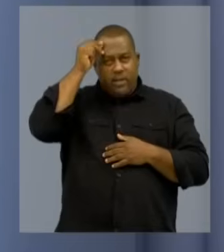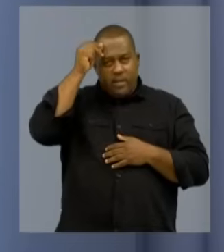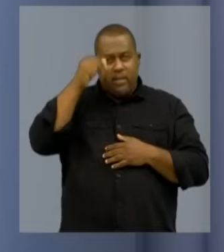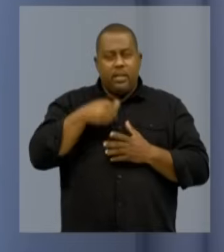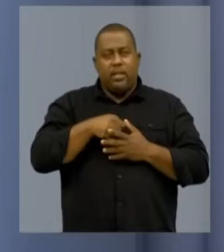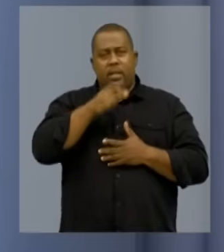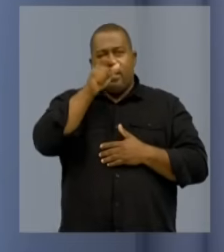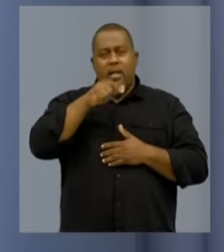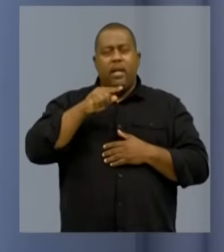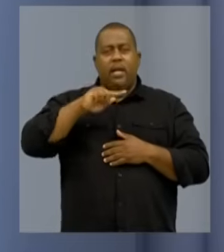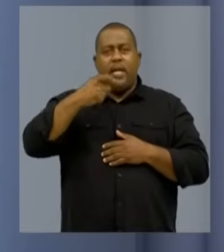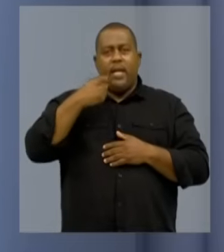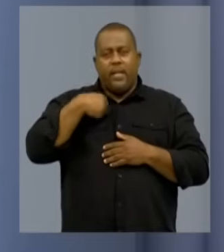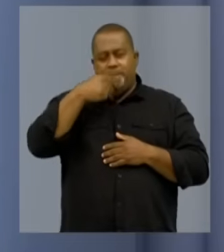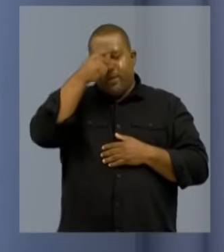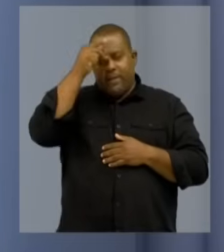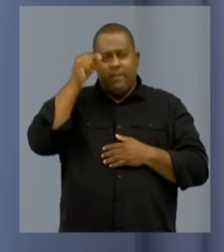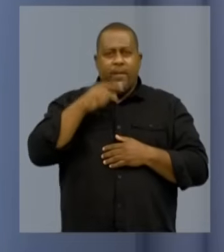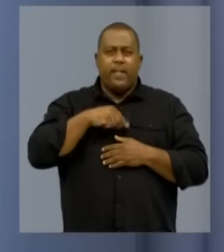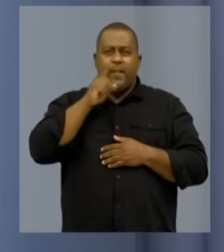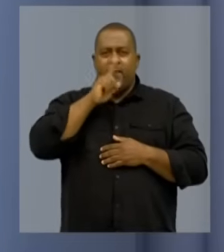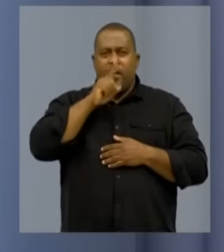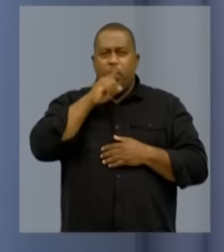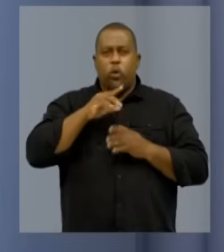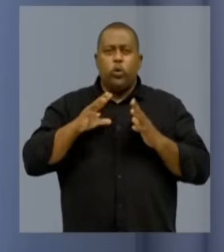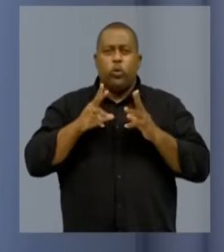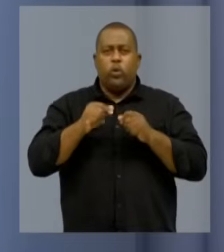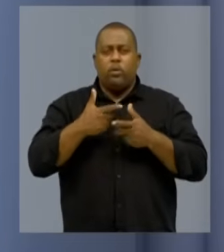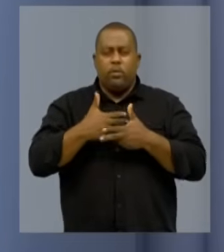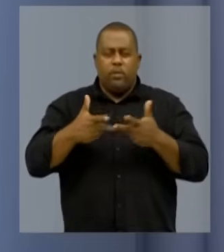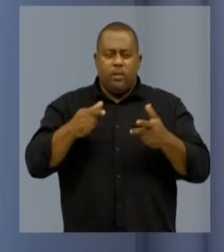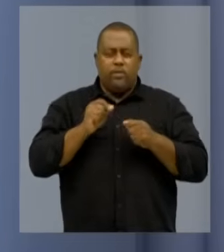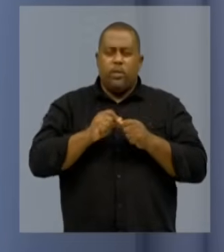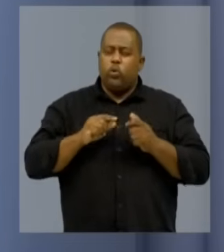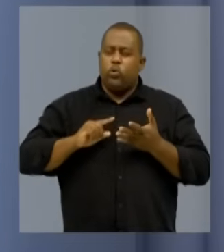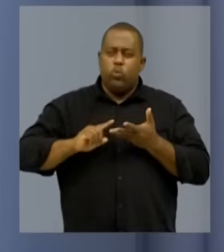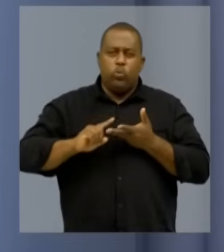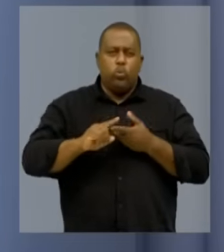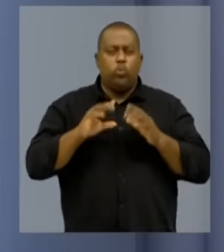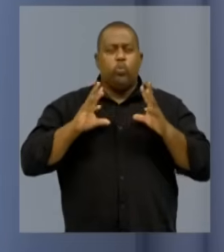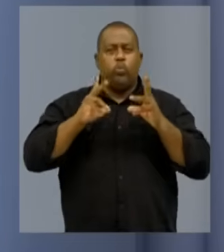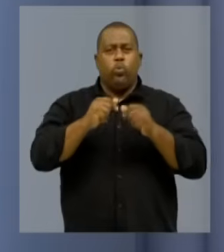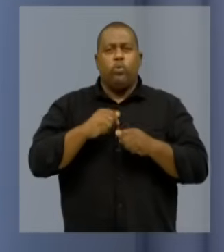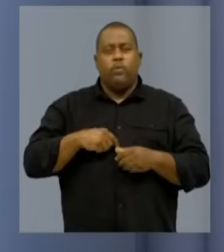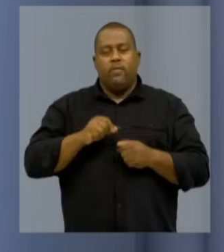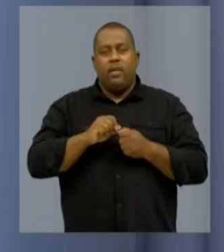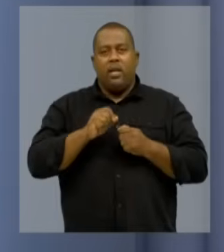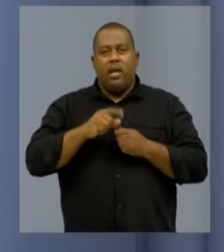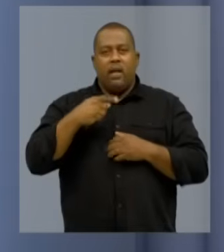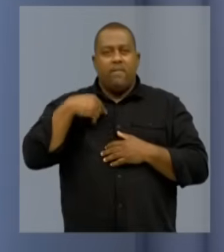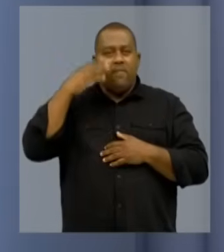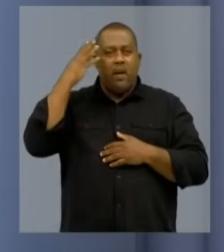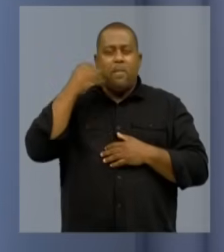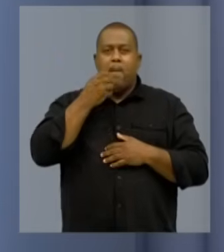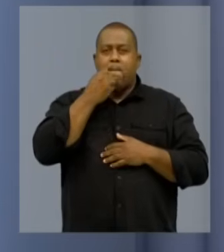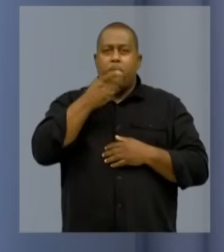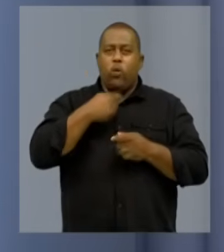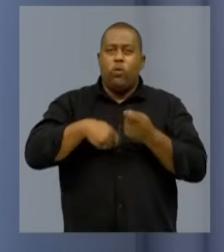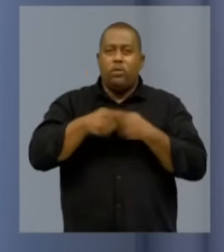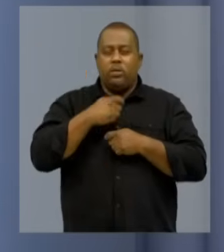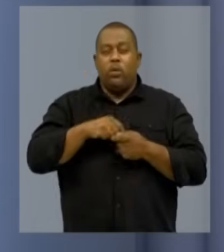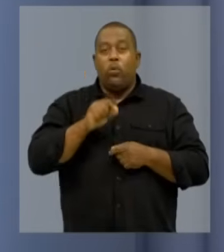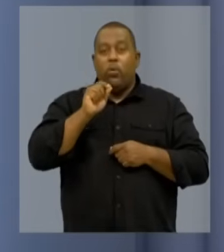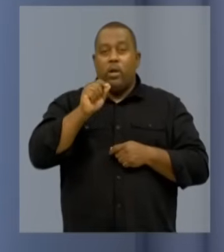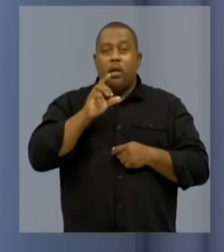aqui, ex-prefeito, falhou em tudo que fez, em absolutamente tudo. Essa fama de bom gestor nada mais é do